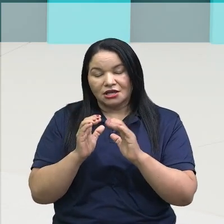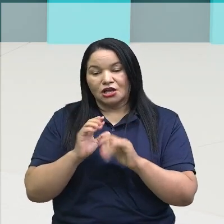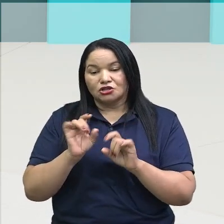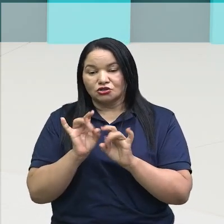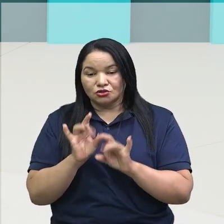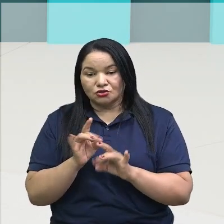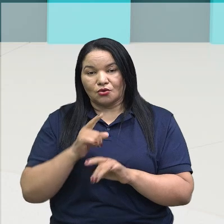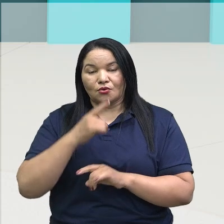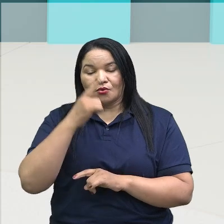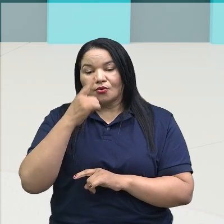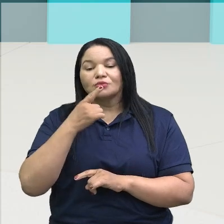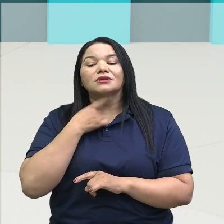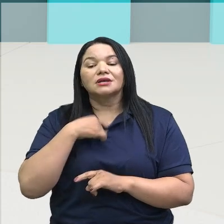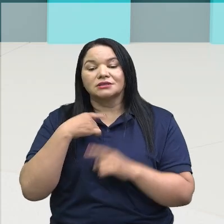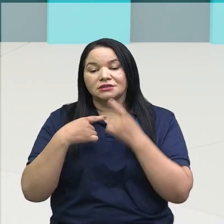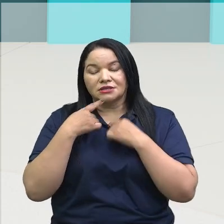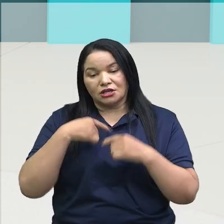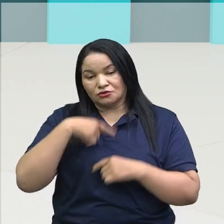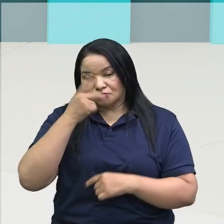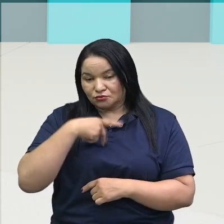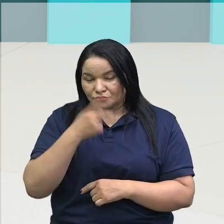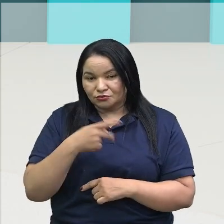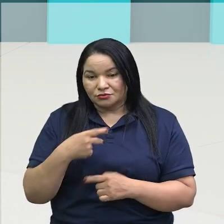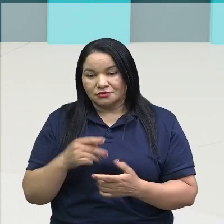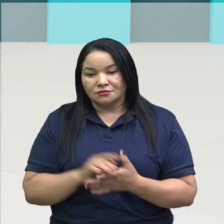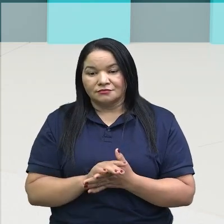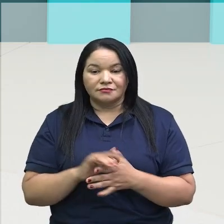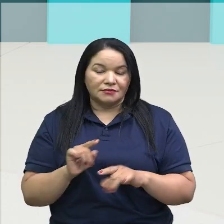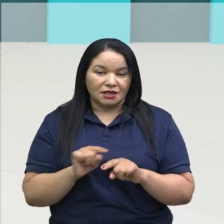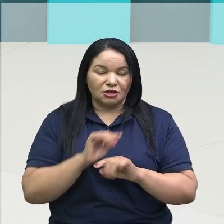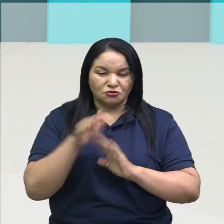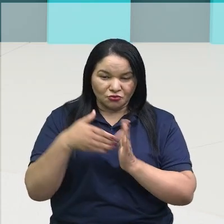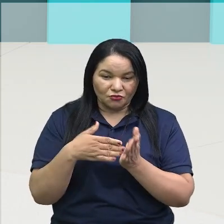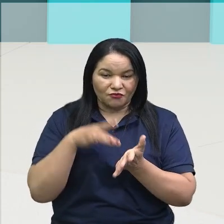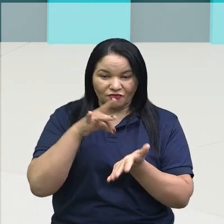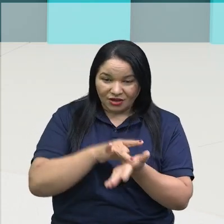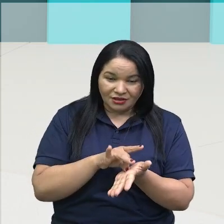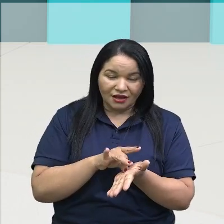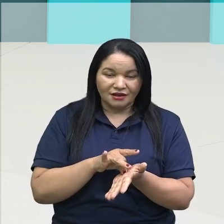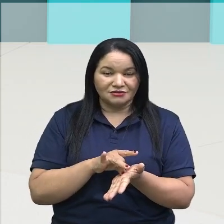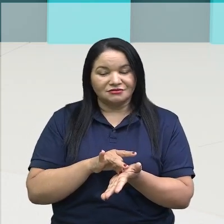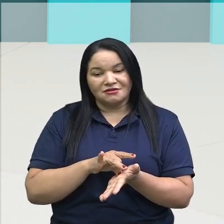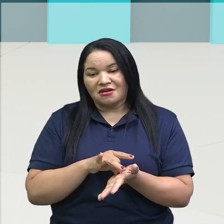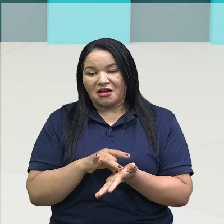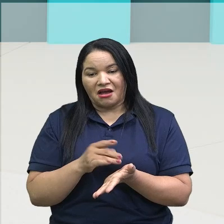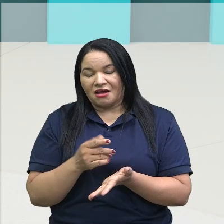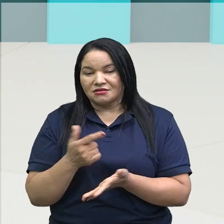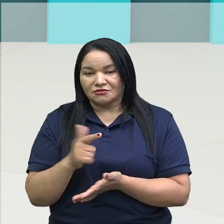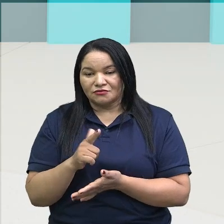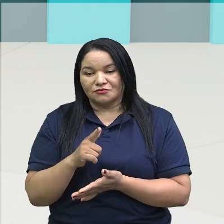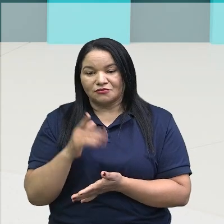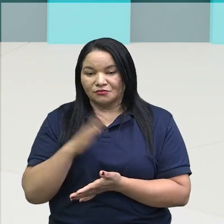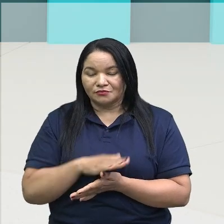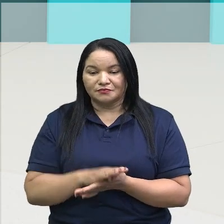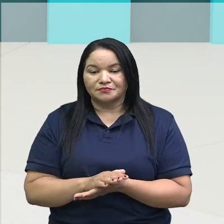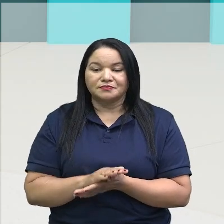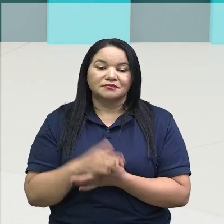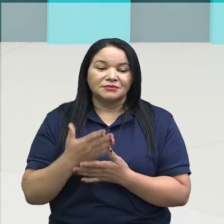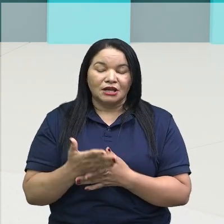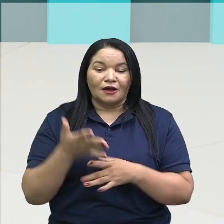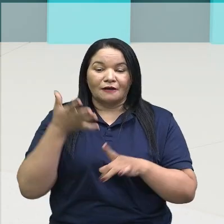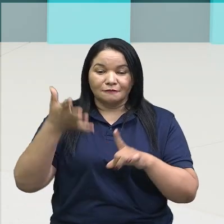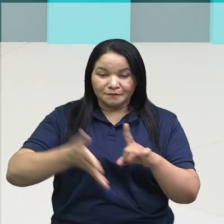apetites. Não é tudo isto verdade? Ainda mal. Observe que nós temos aqui um sermão de Santo Antônio,